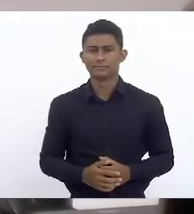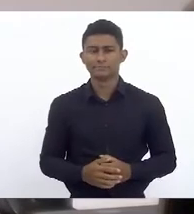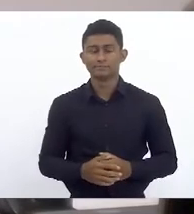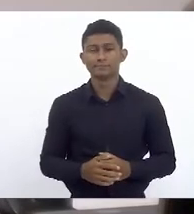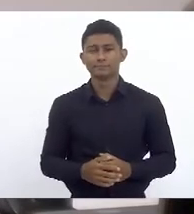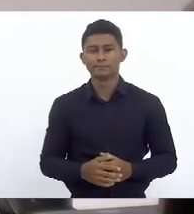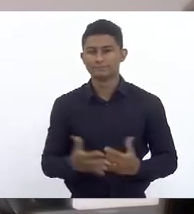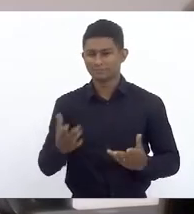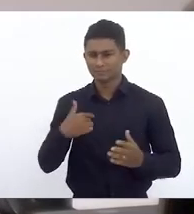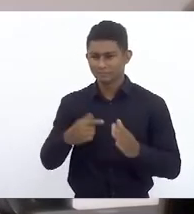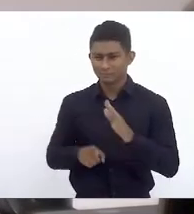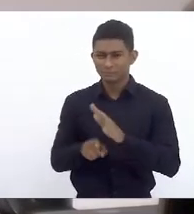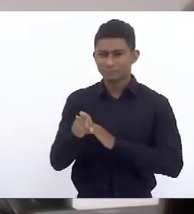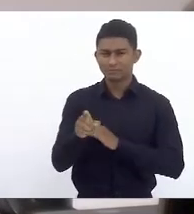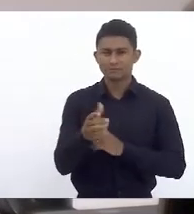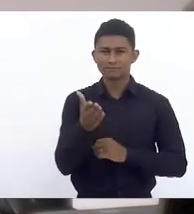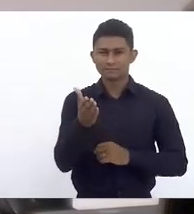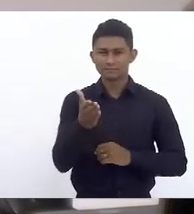nosso